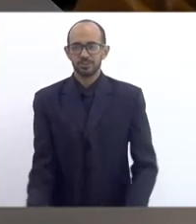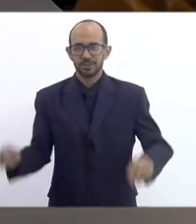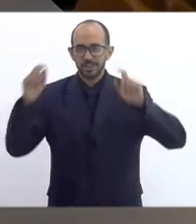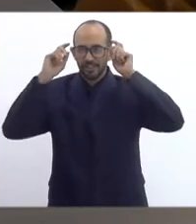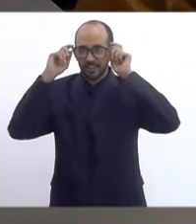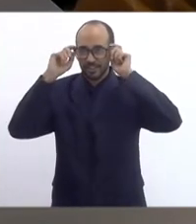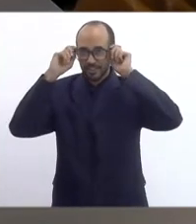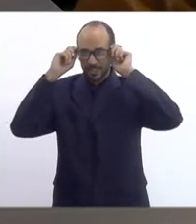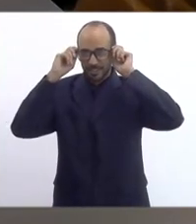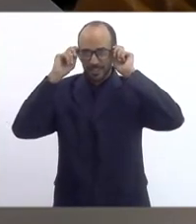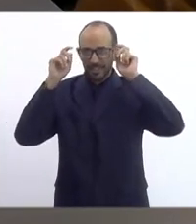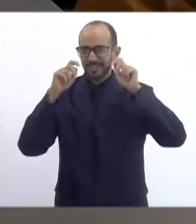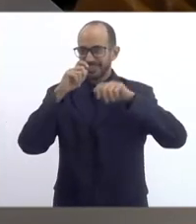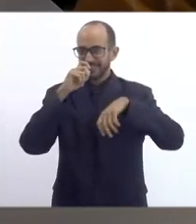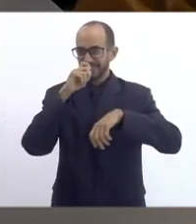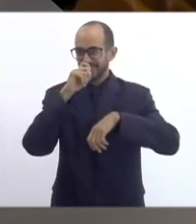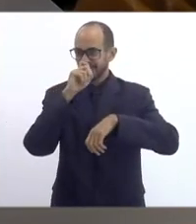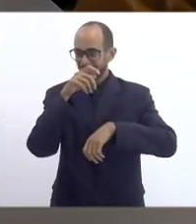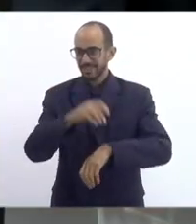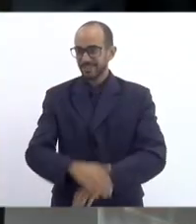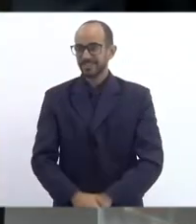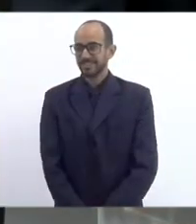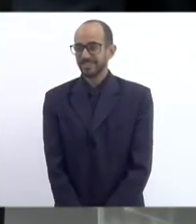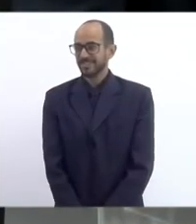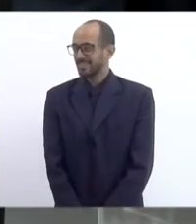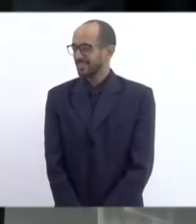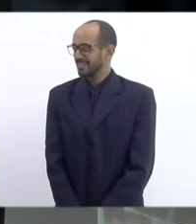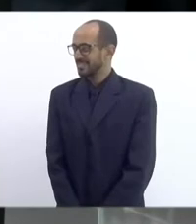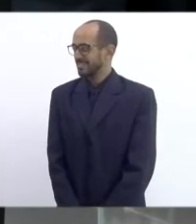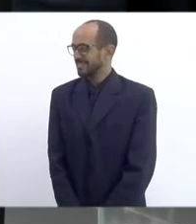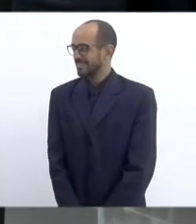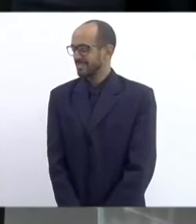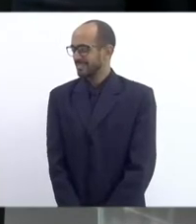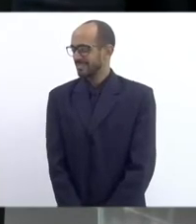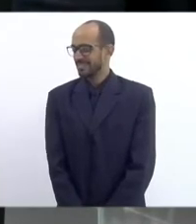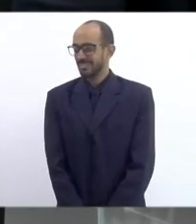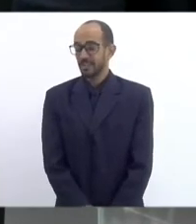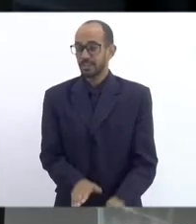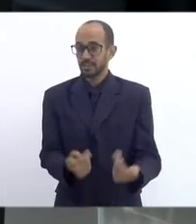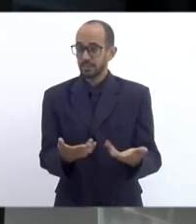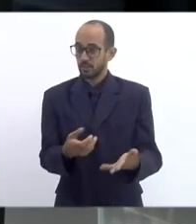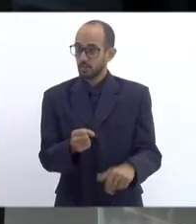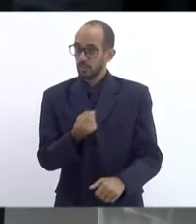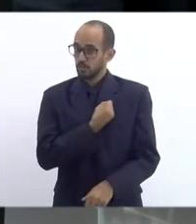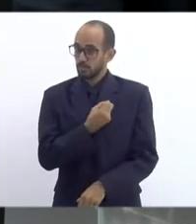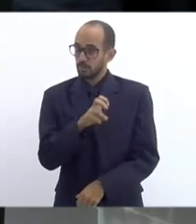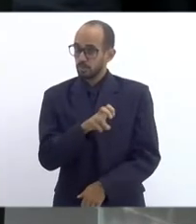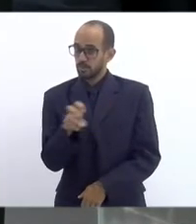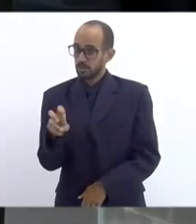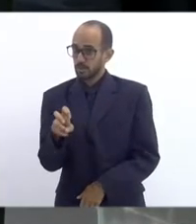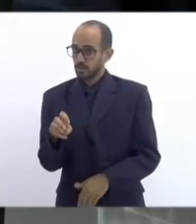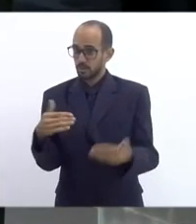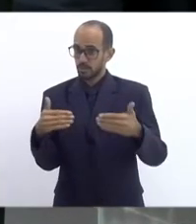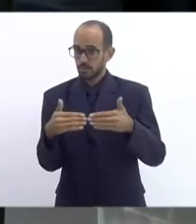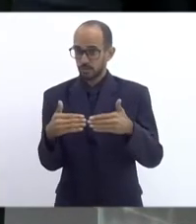Então 56. Não, só para definir aqui. O 55 o parecer ficou pela constitucionalidade ou